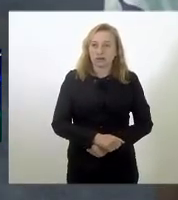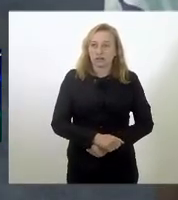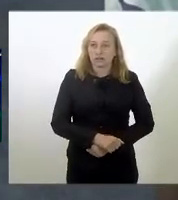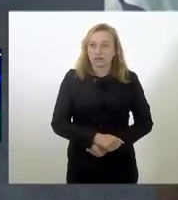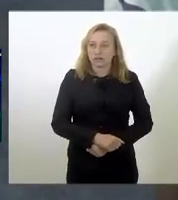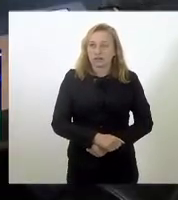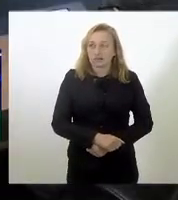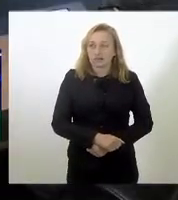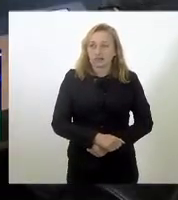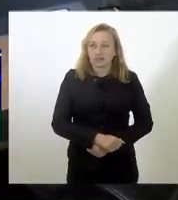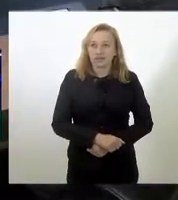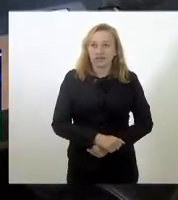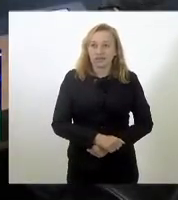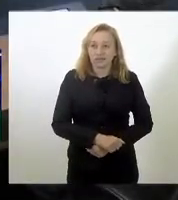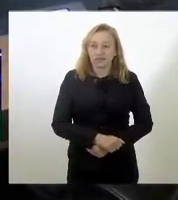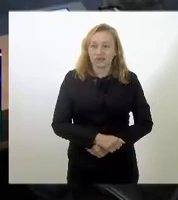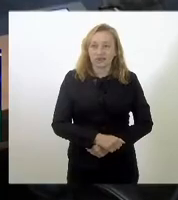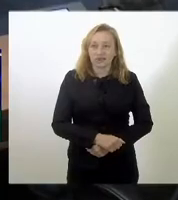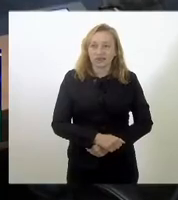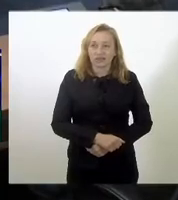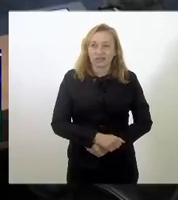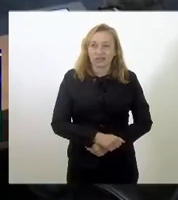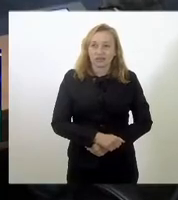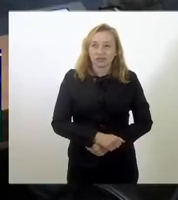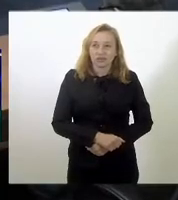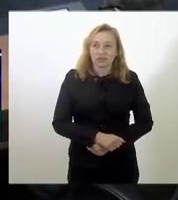Um instante. Ok. Agora sim.